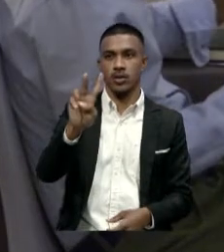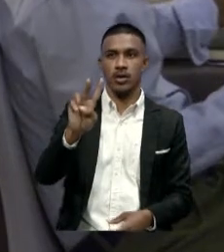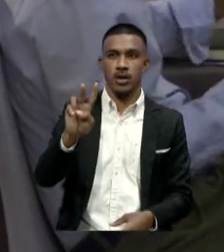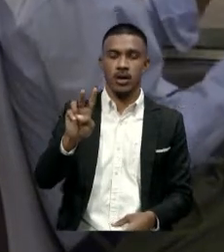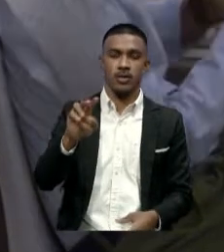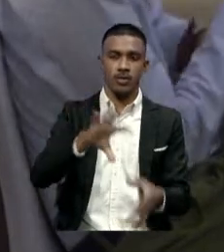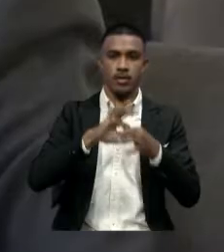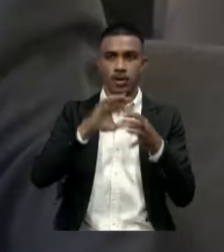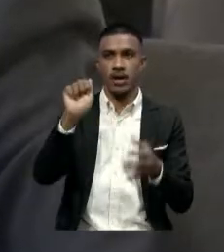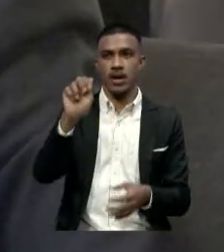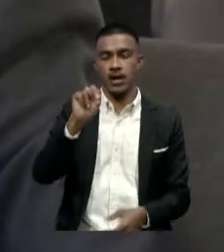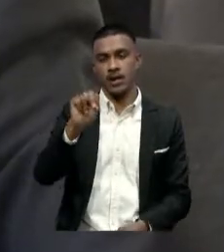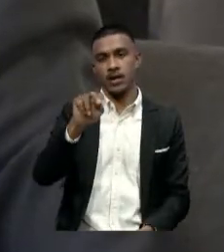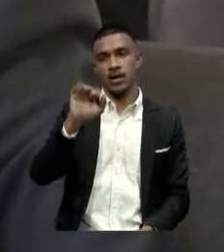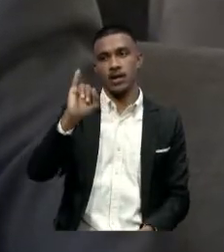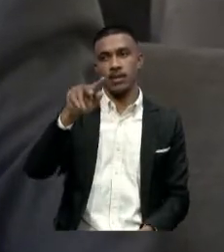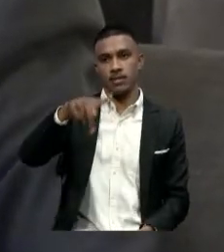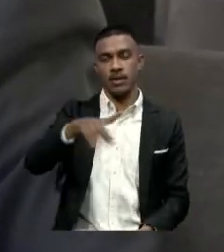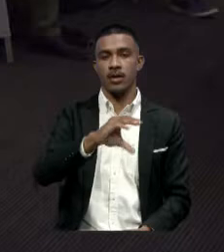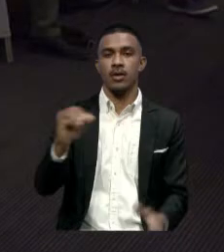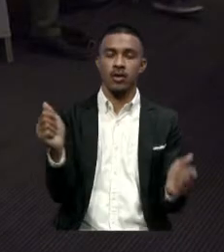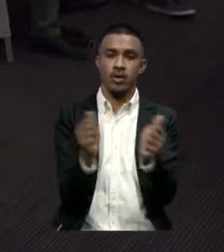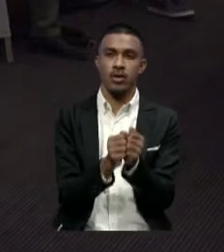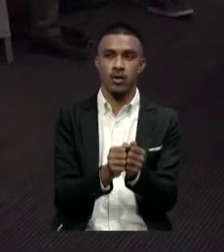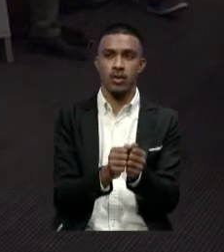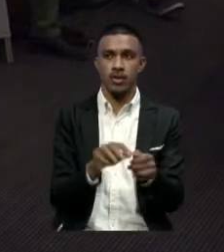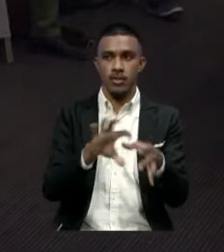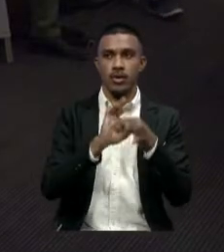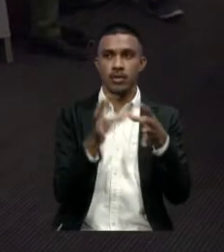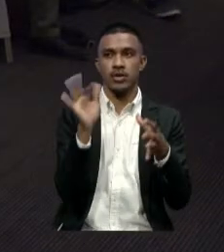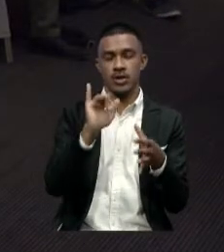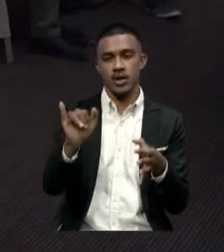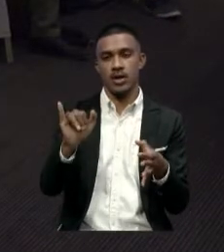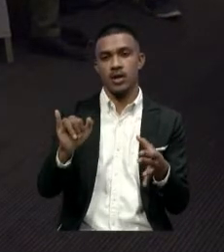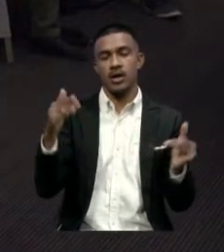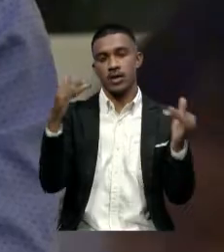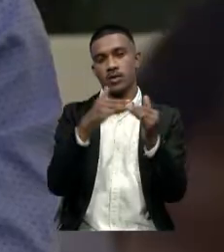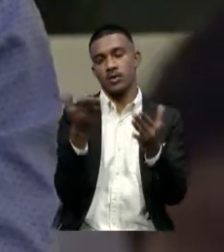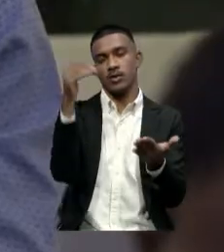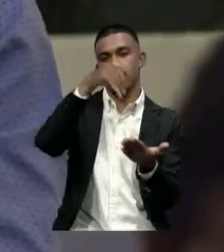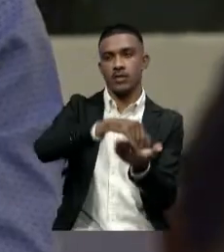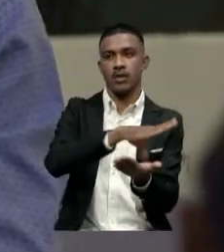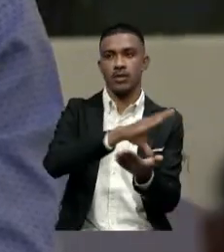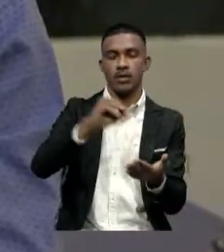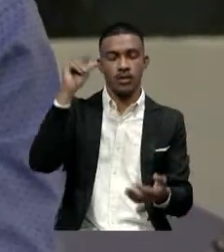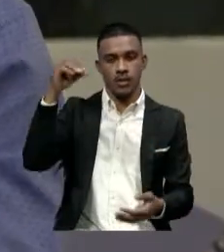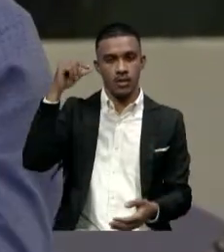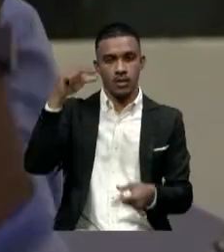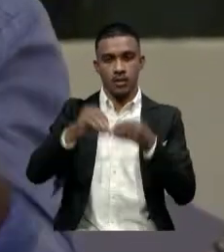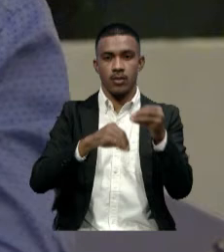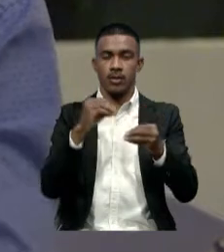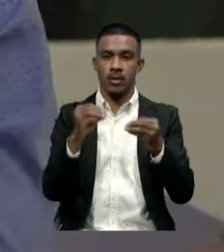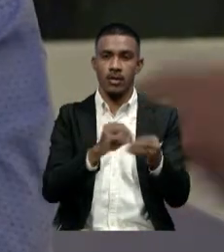ANEIP continua halo consultação ho parte relevante sira ho di confirma fali kono ba rekomendasaun sira ia rihun rua